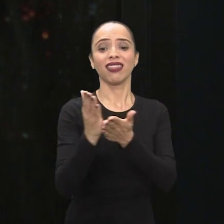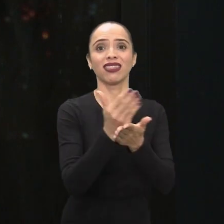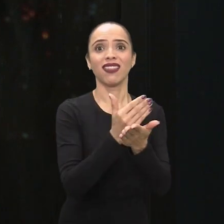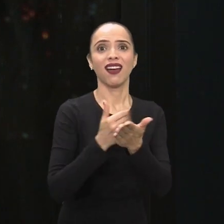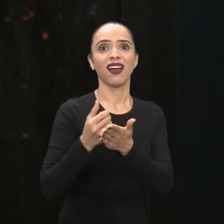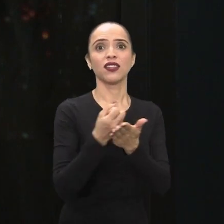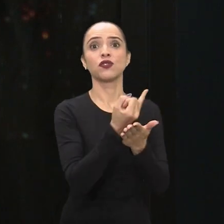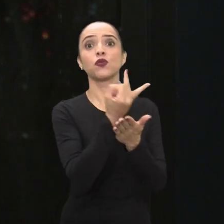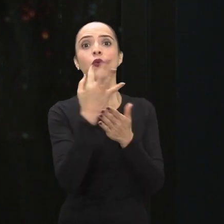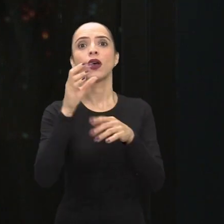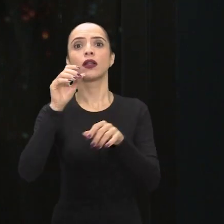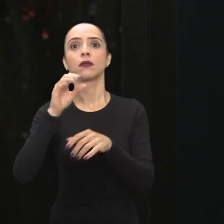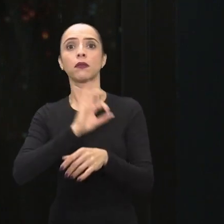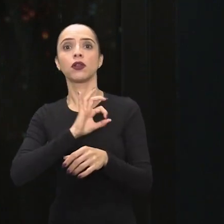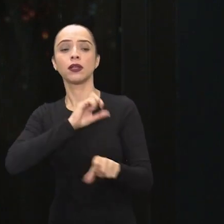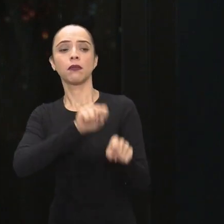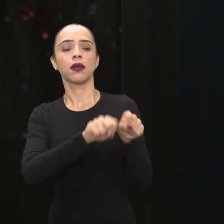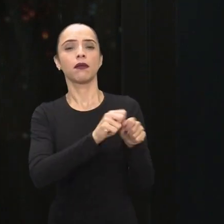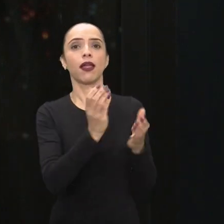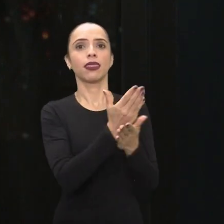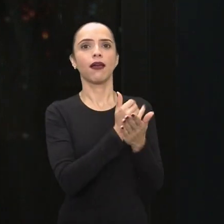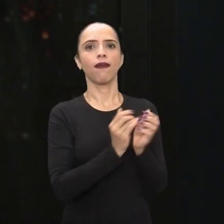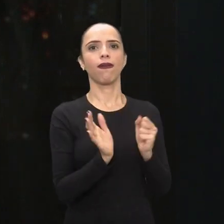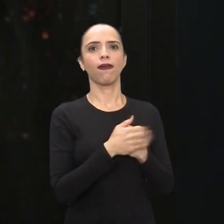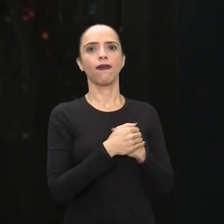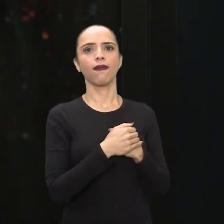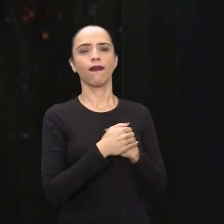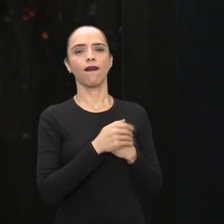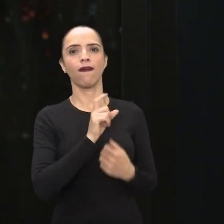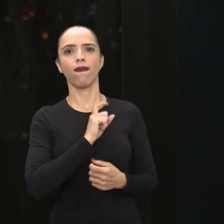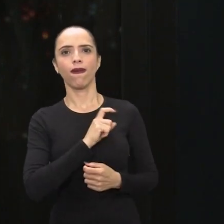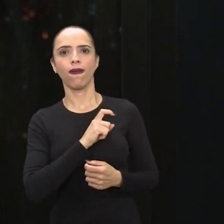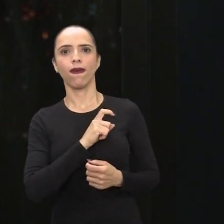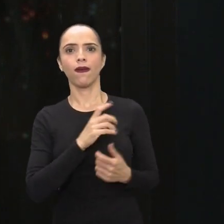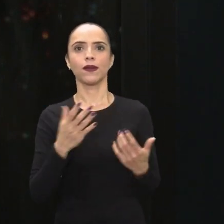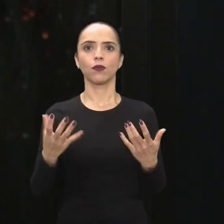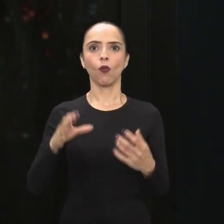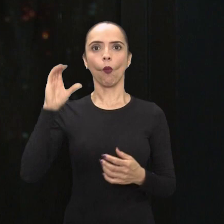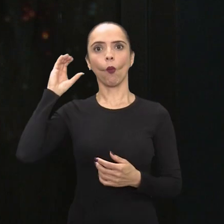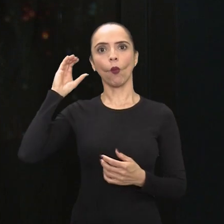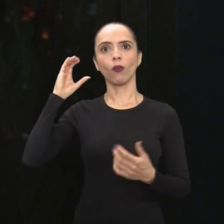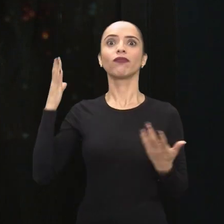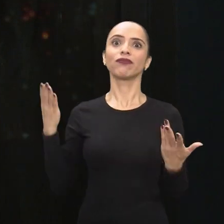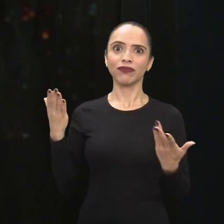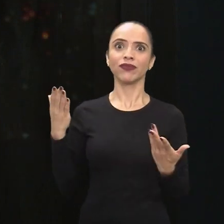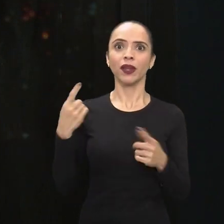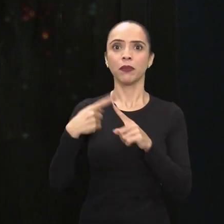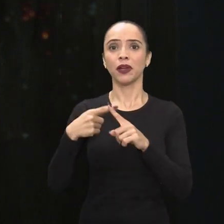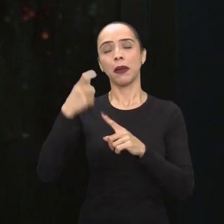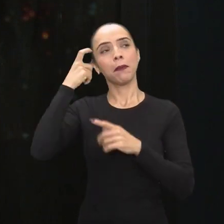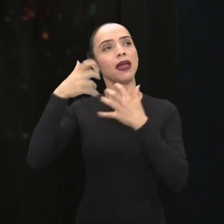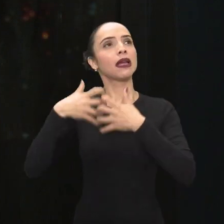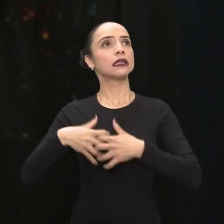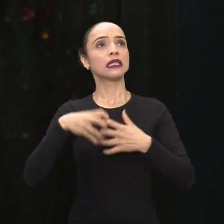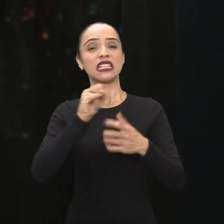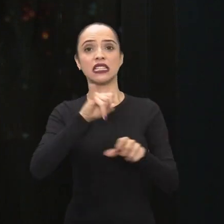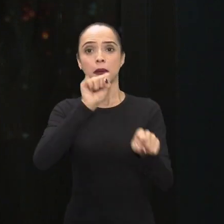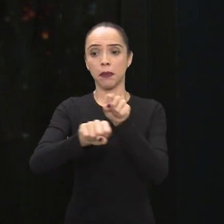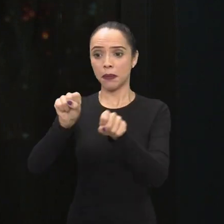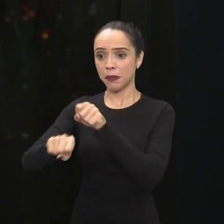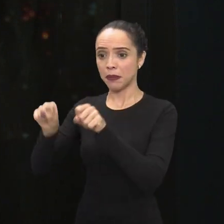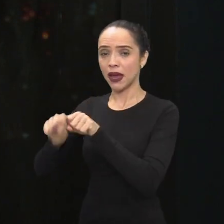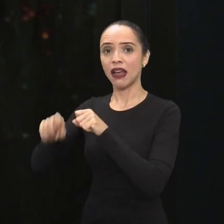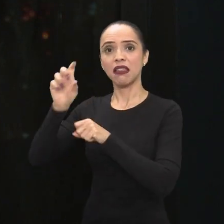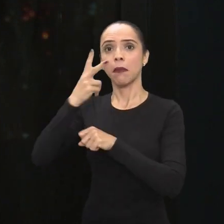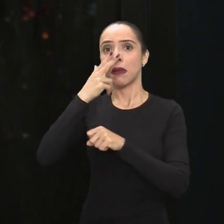dessa letalidade da polícia e como se isso fosse uma política de extermínio fosse uma política de governo né O que até